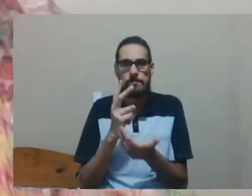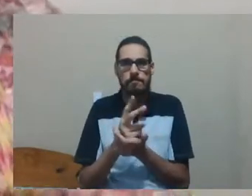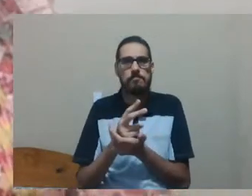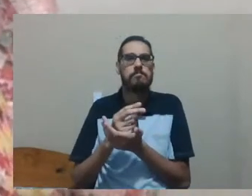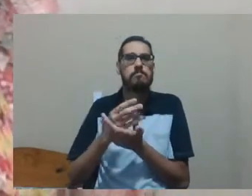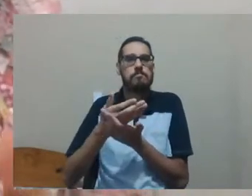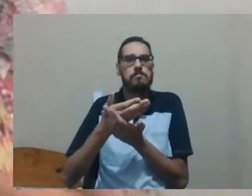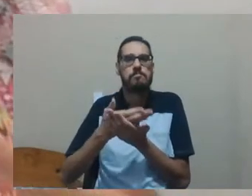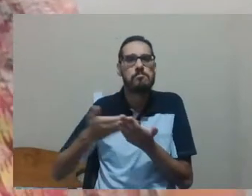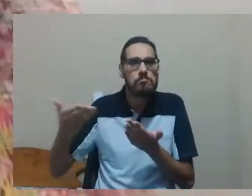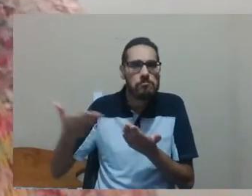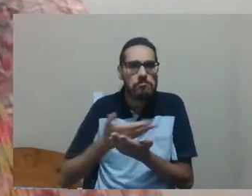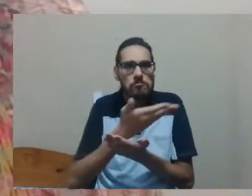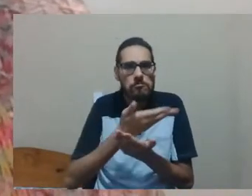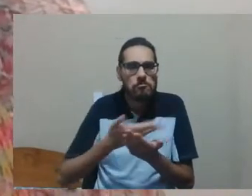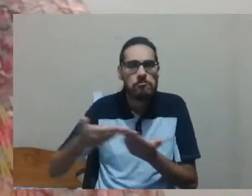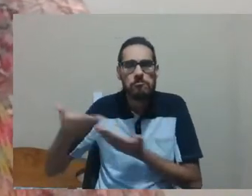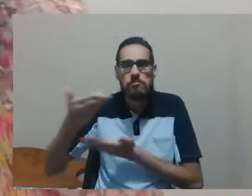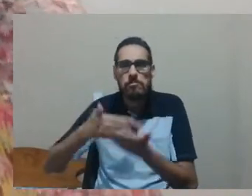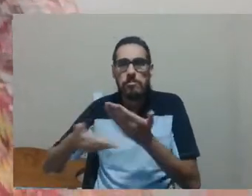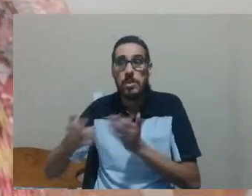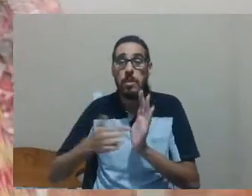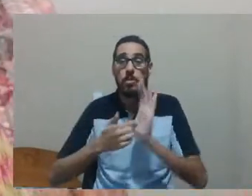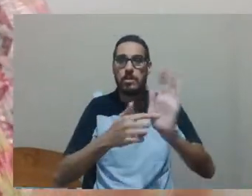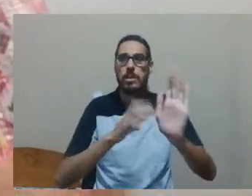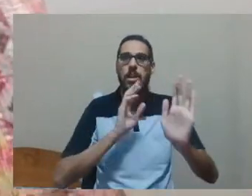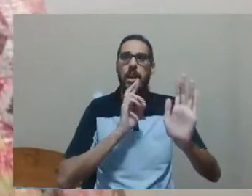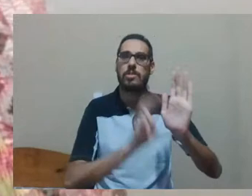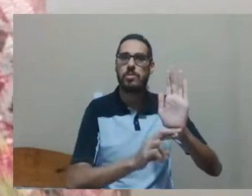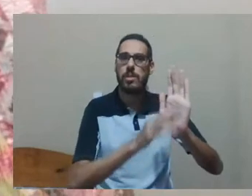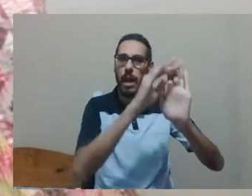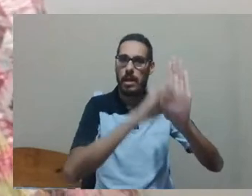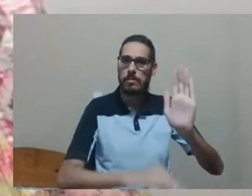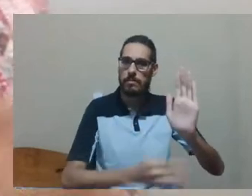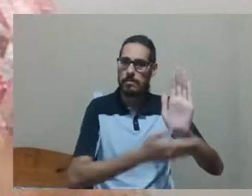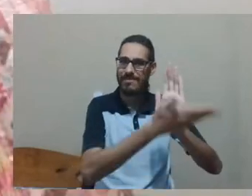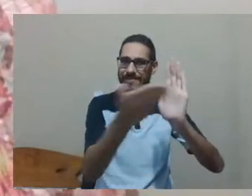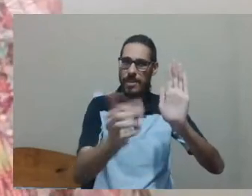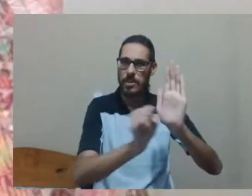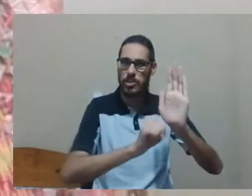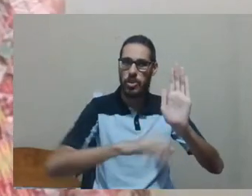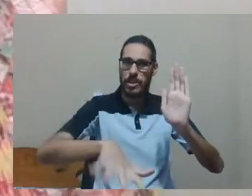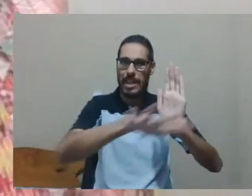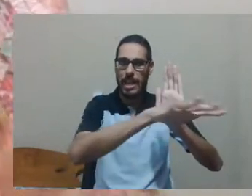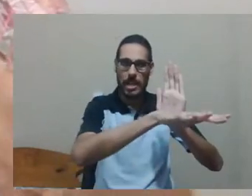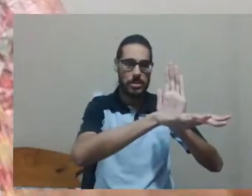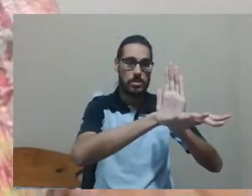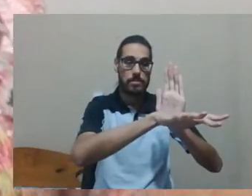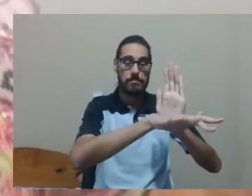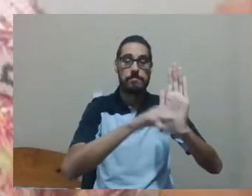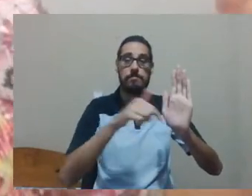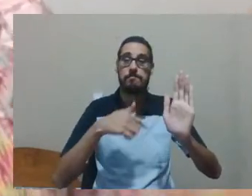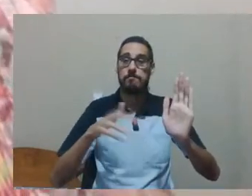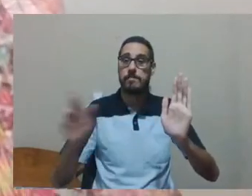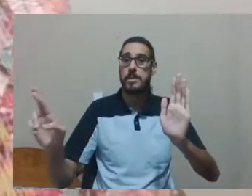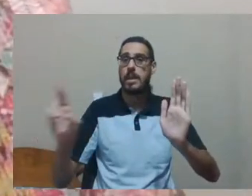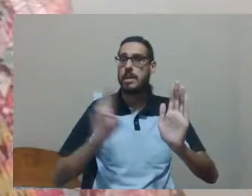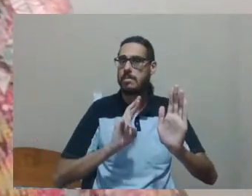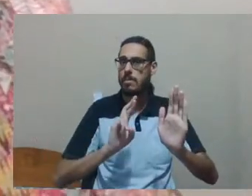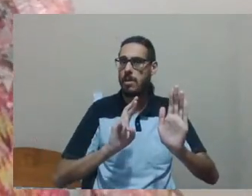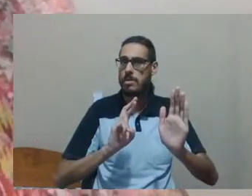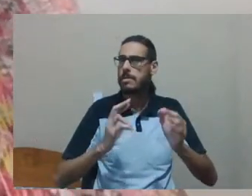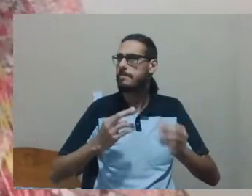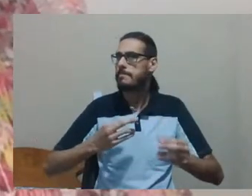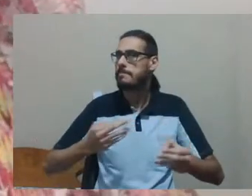esta ponte e mostrando o resultado à sociedade. E essa resposta vem para